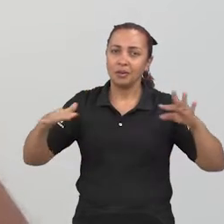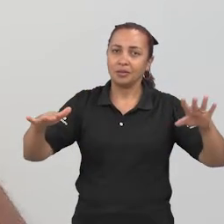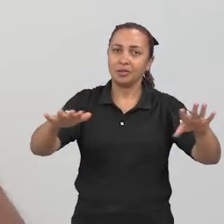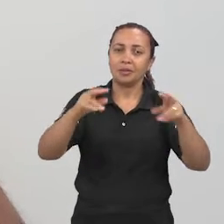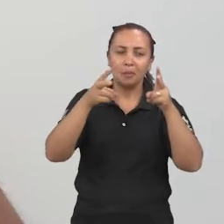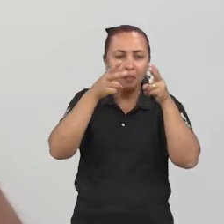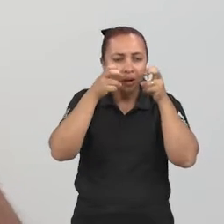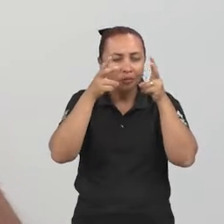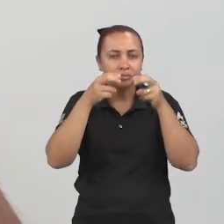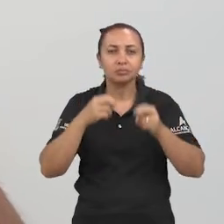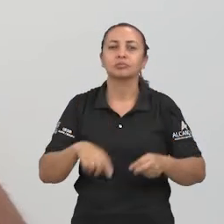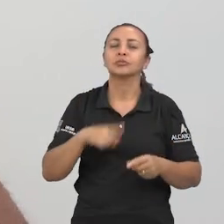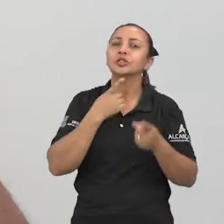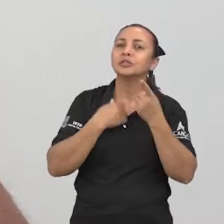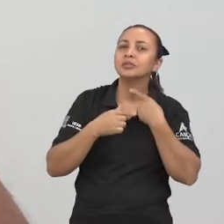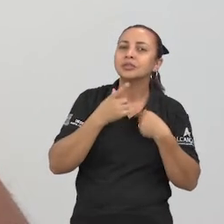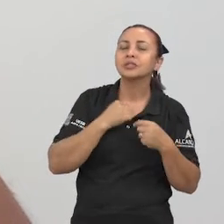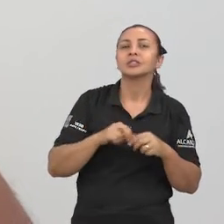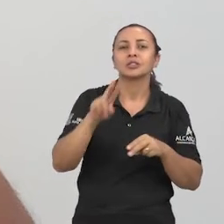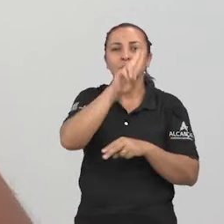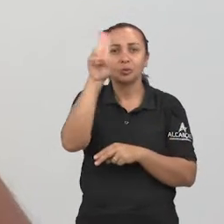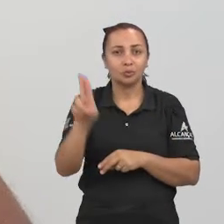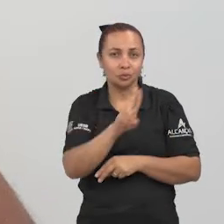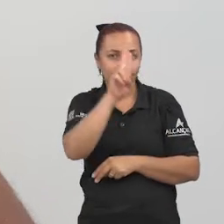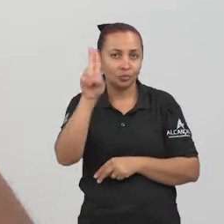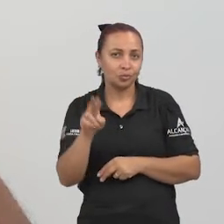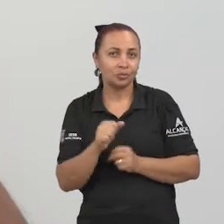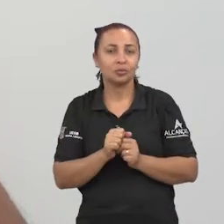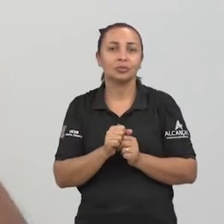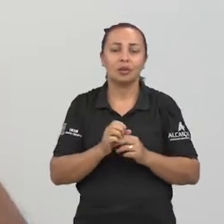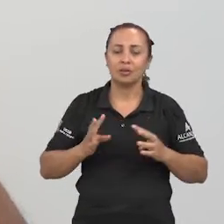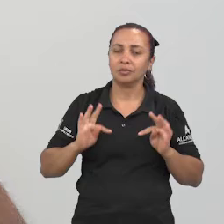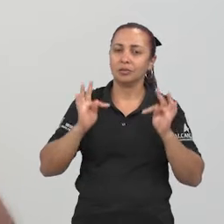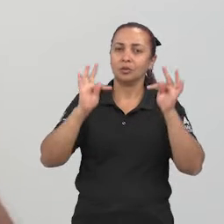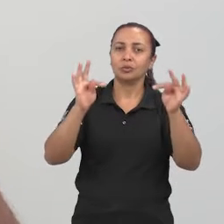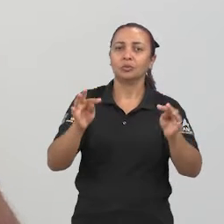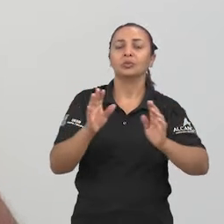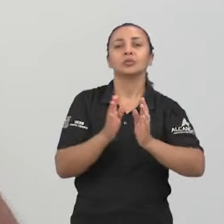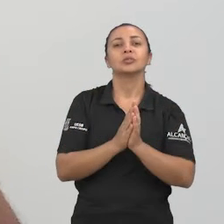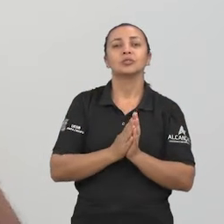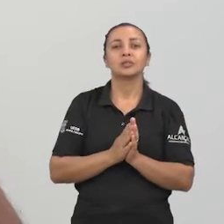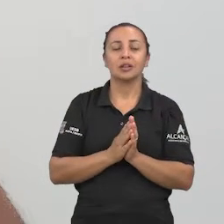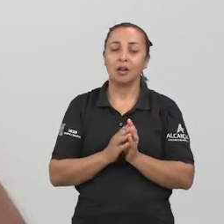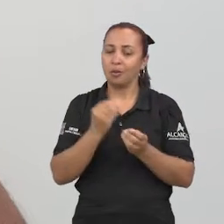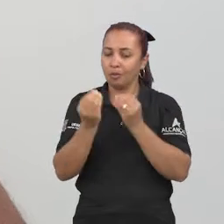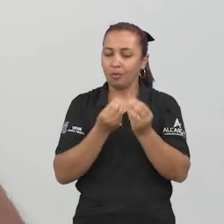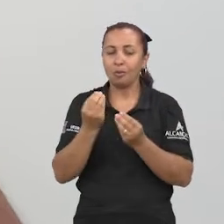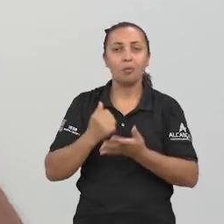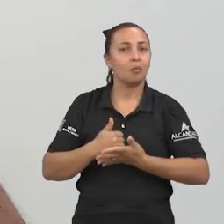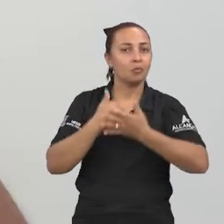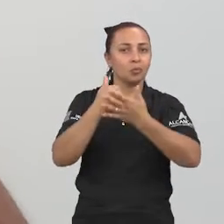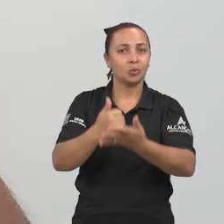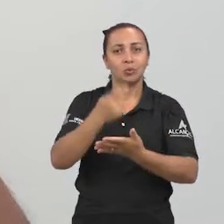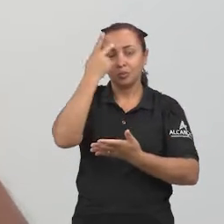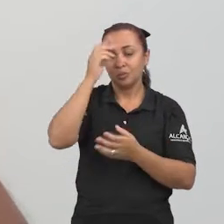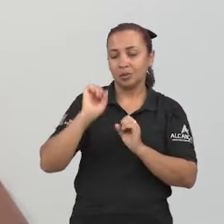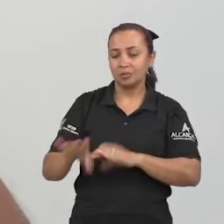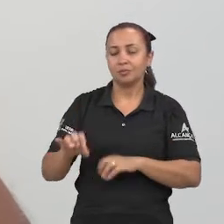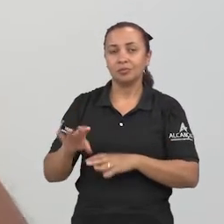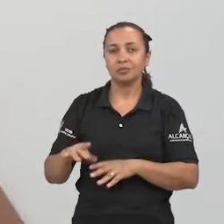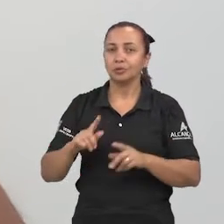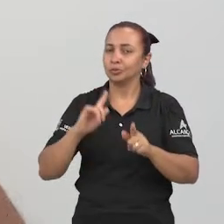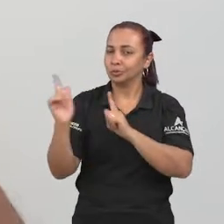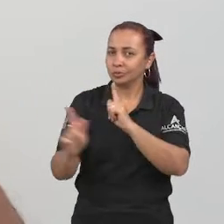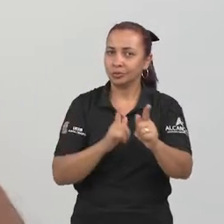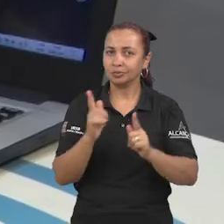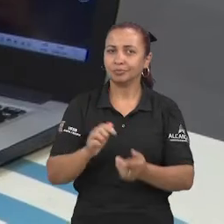gente viu aí a necessidade, né, de estar utilizando essas tecnologias como suporte para o ensino